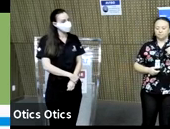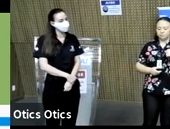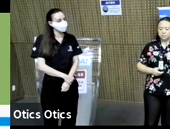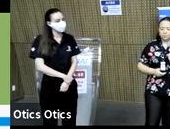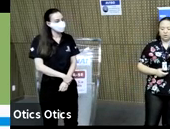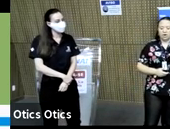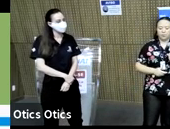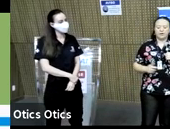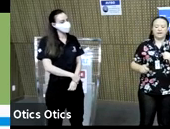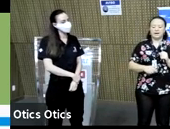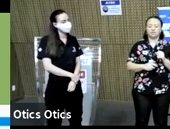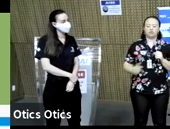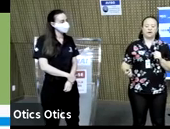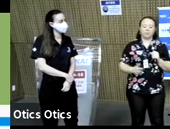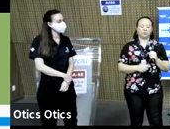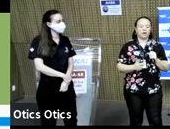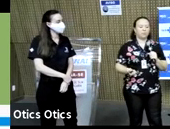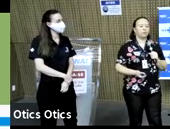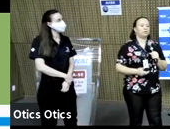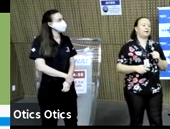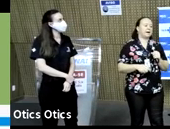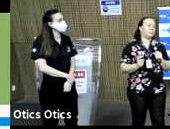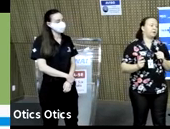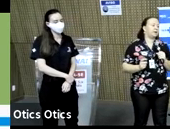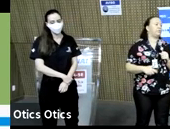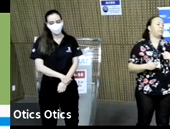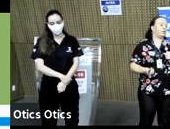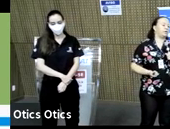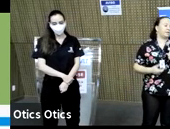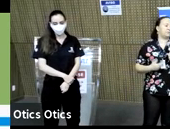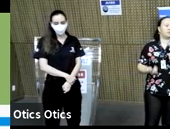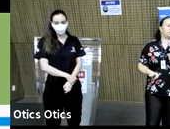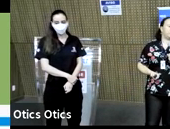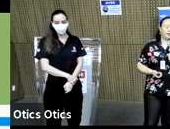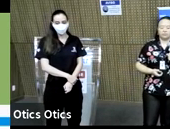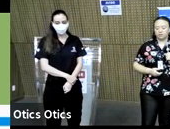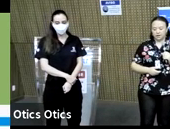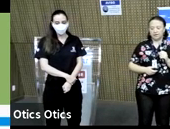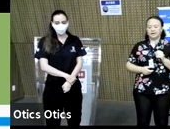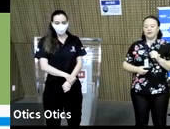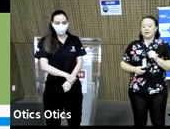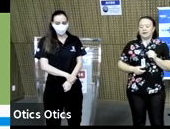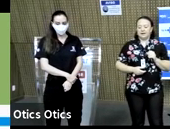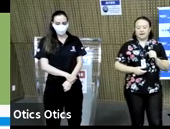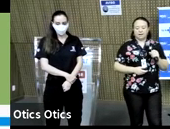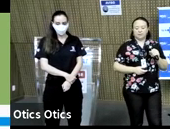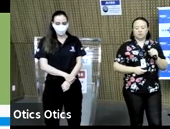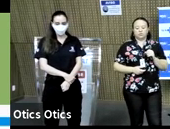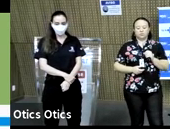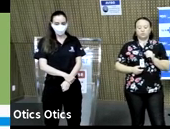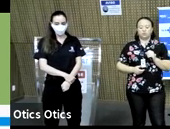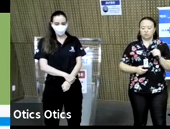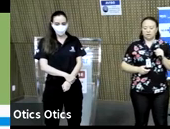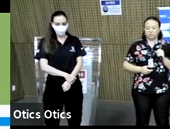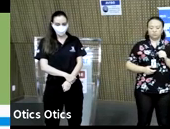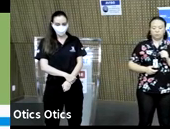agendamentos. Porque nessa de vai para um lugar para o outro, ela acaba indo embora sem o seu agendamento e acaba dando